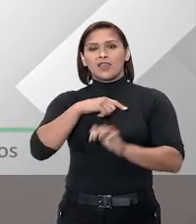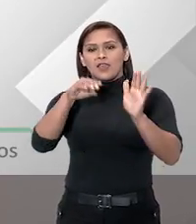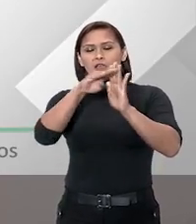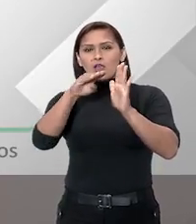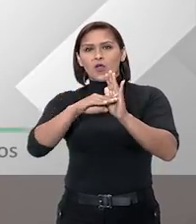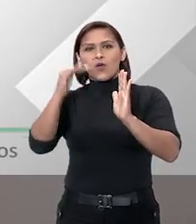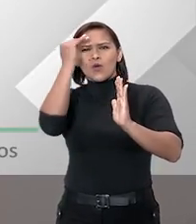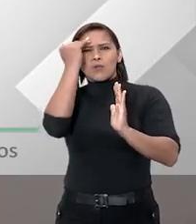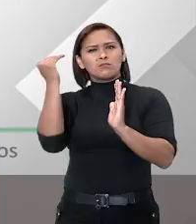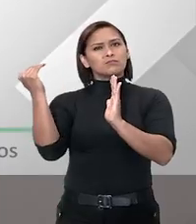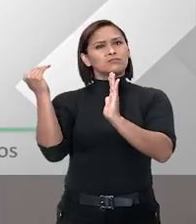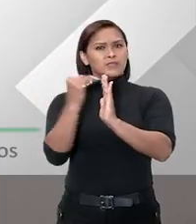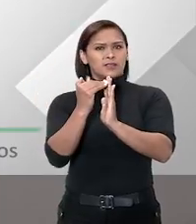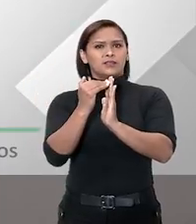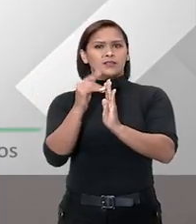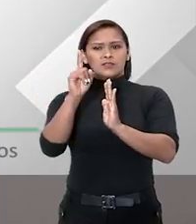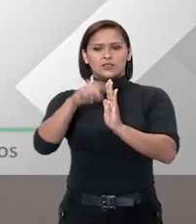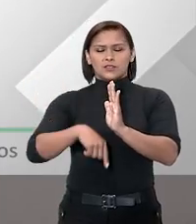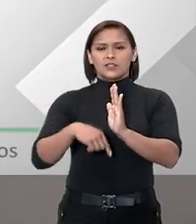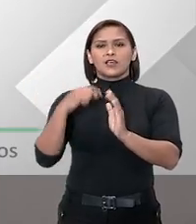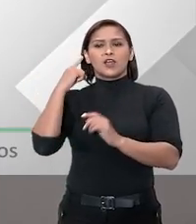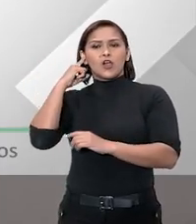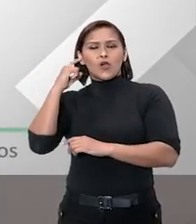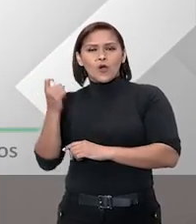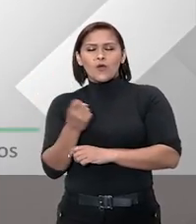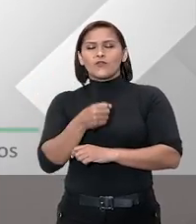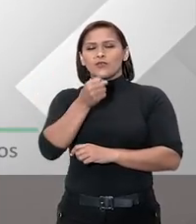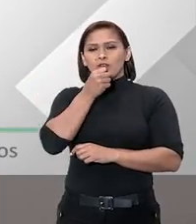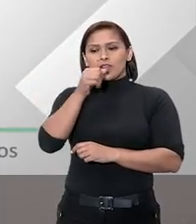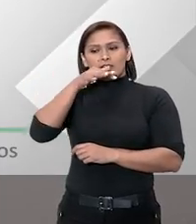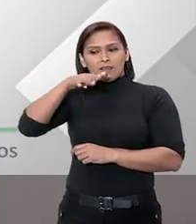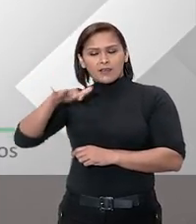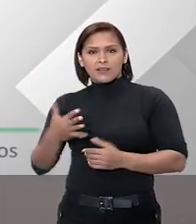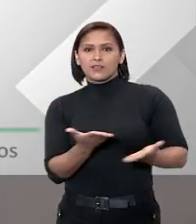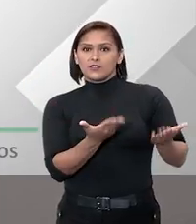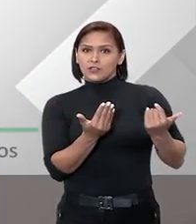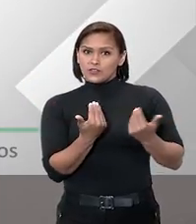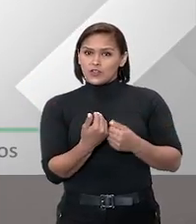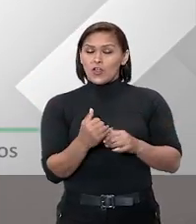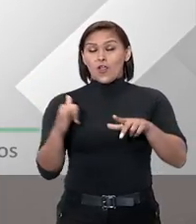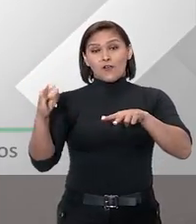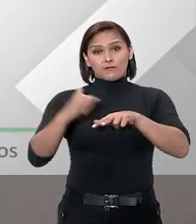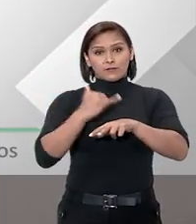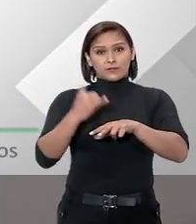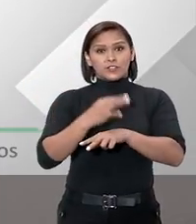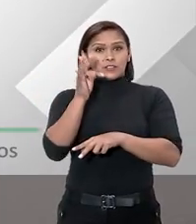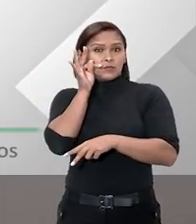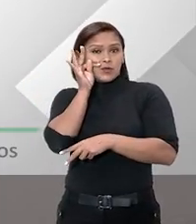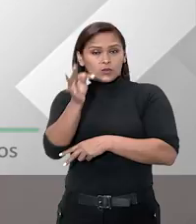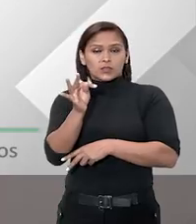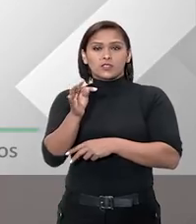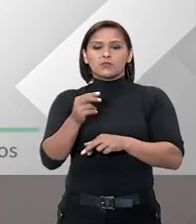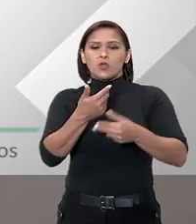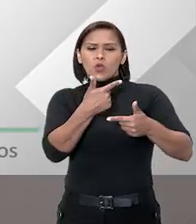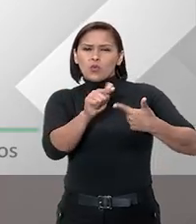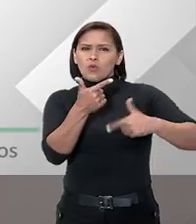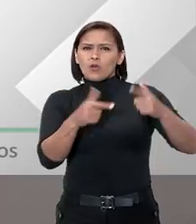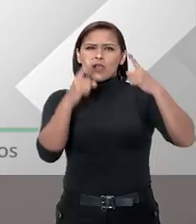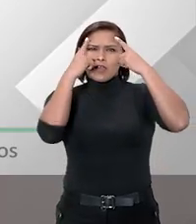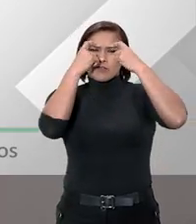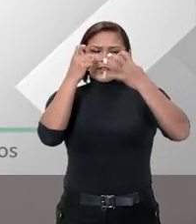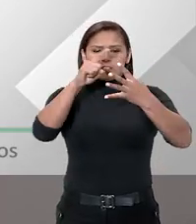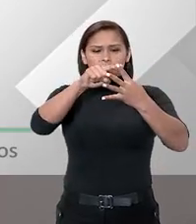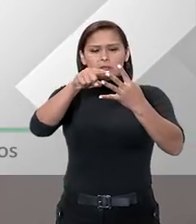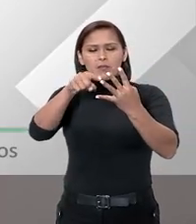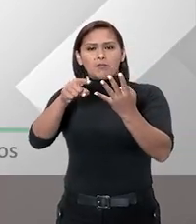a obrigatoriedade da oitiva das nossas crianças e adolescentes, sejam elas vítimas ou testemunhas, de qualquer uma das